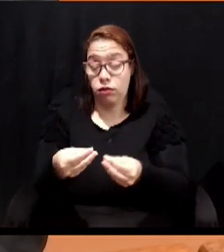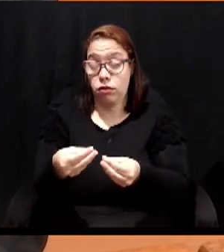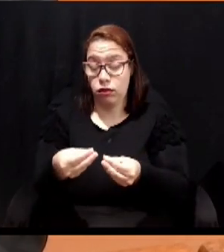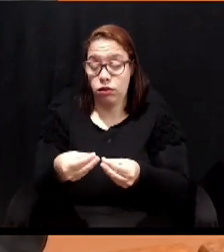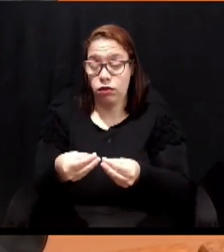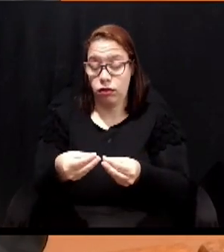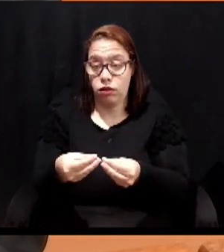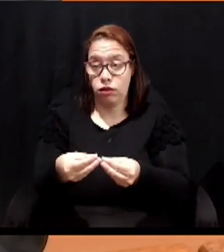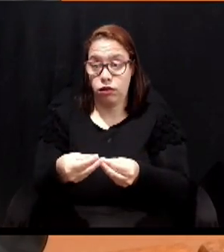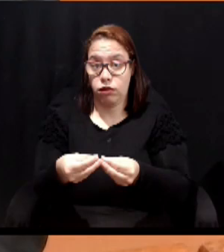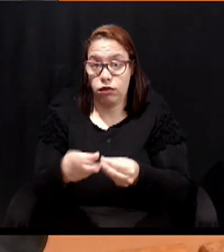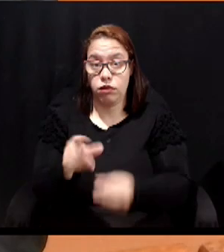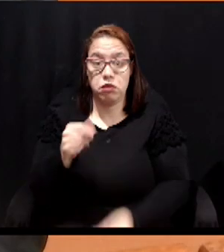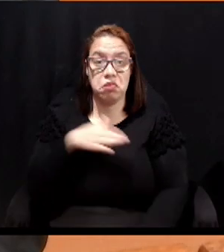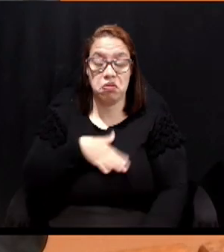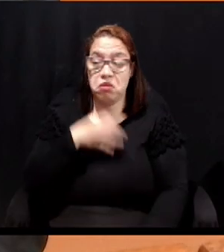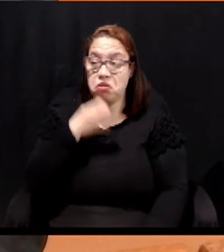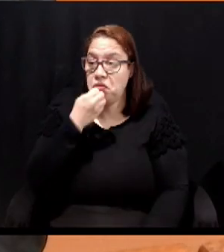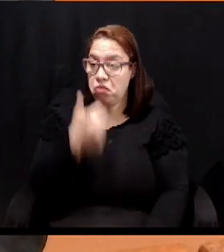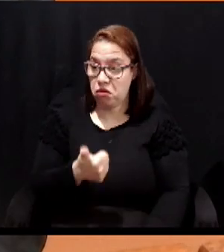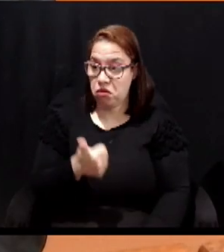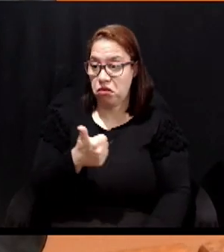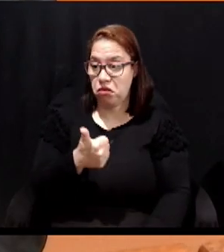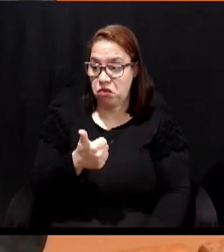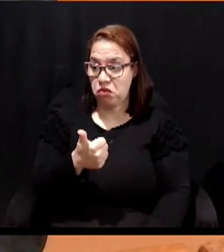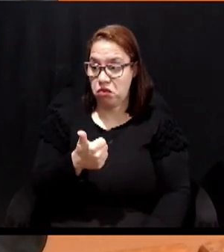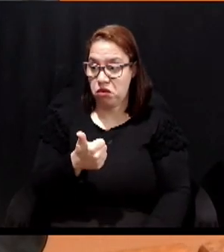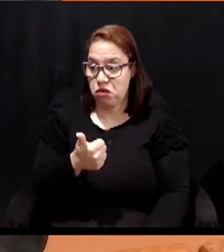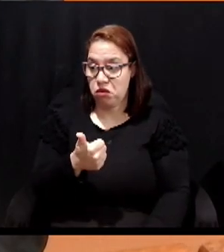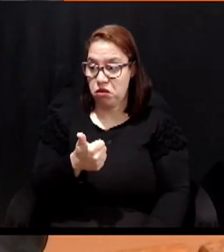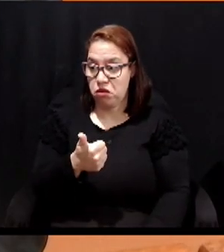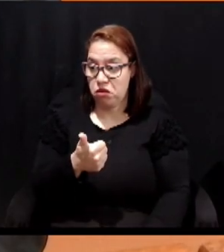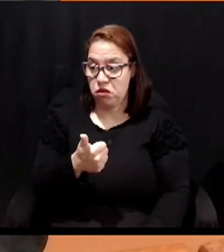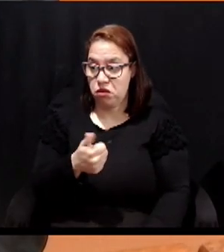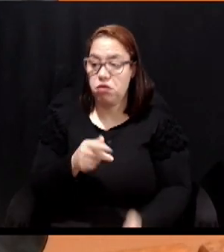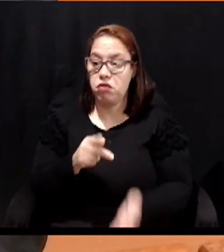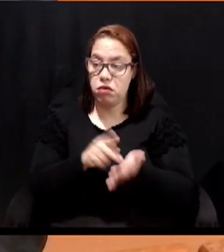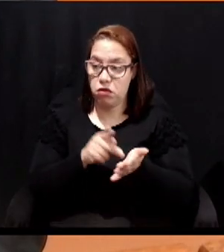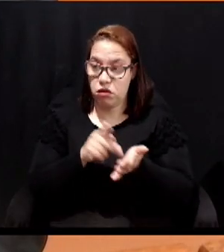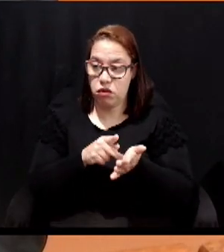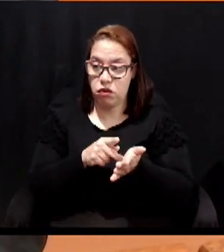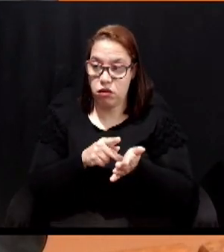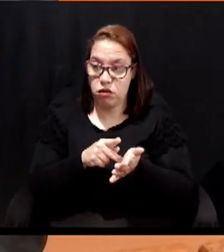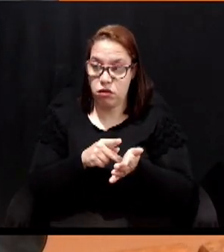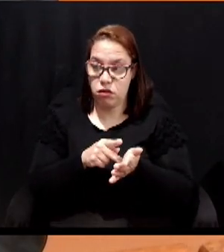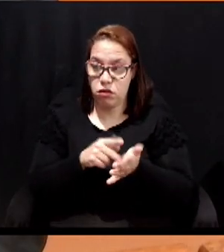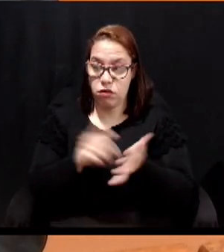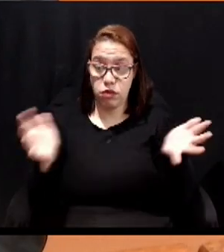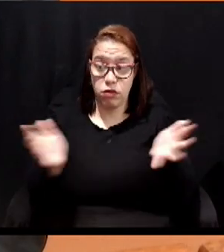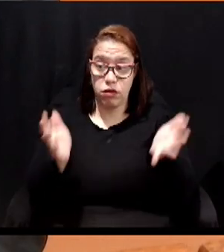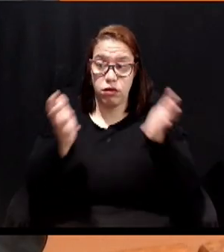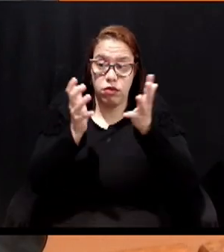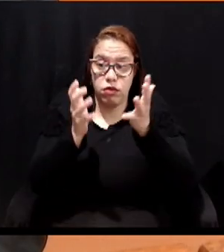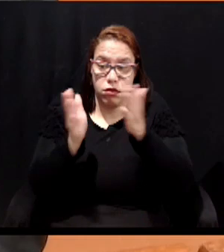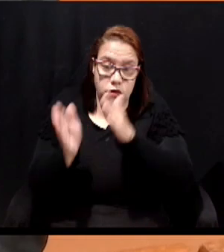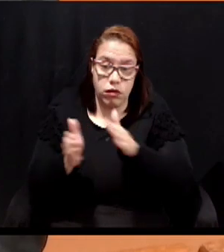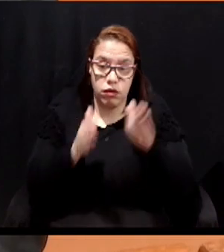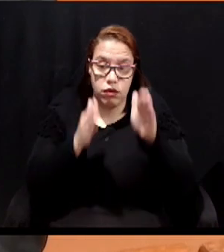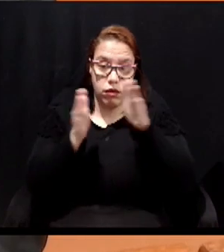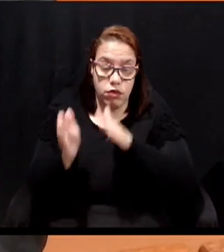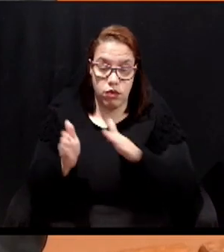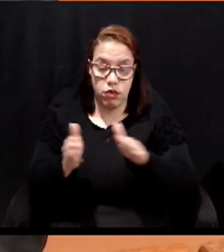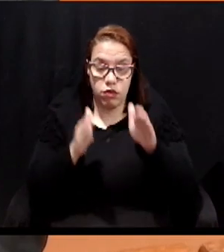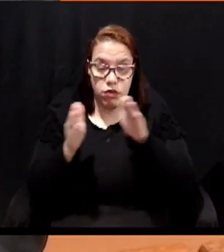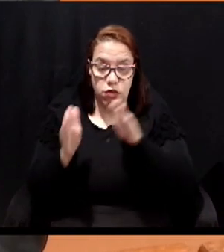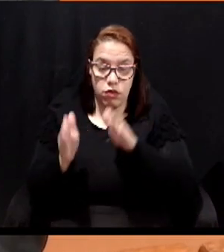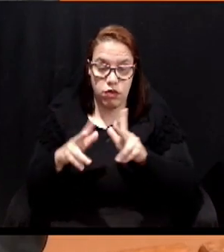caminho gostoso, num caminho bom, limpo, que seria realmente o impulso nessa cadeia produtiva, toda a